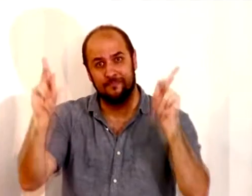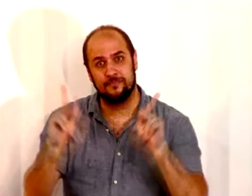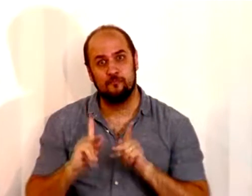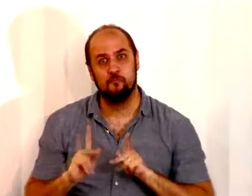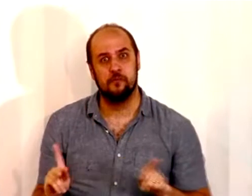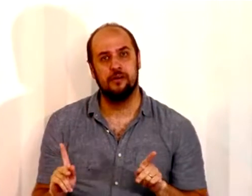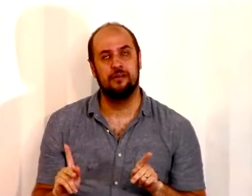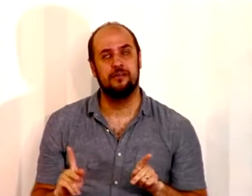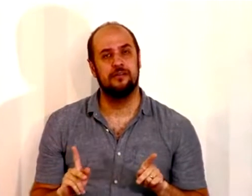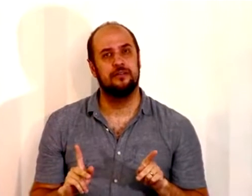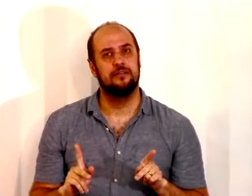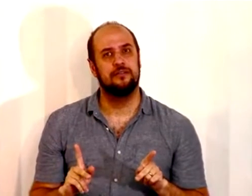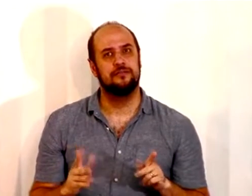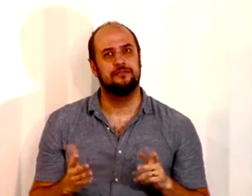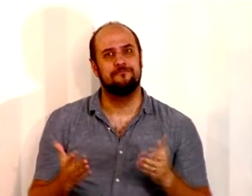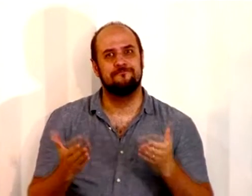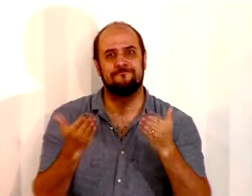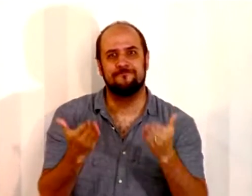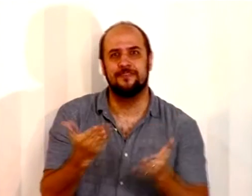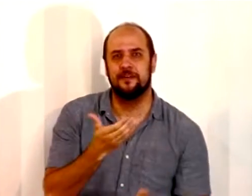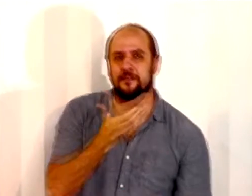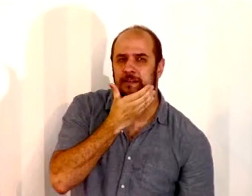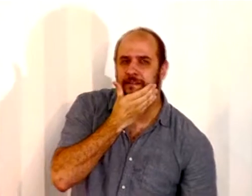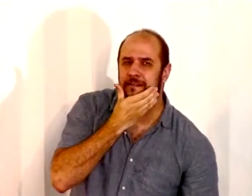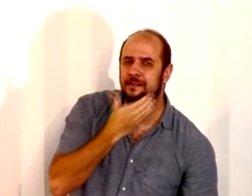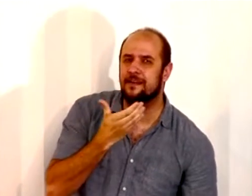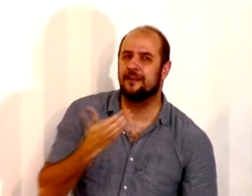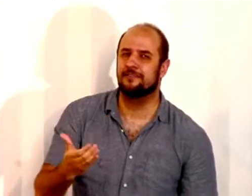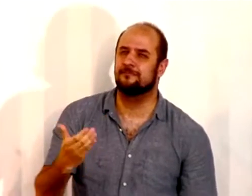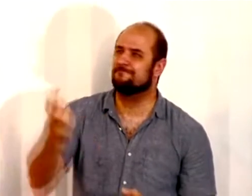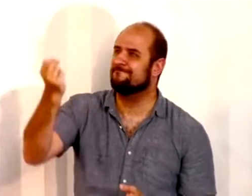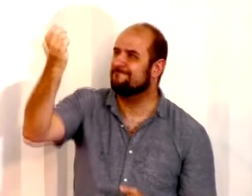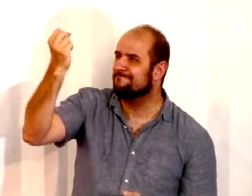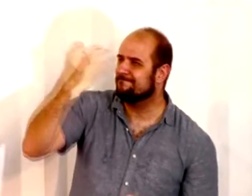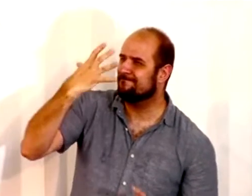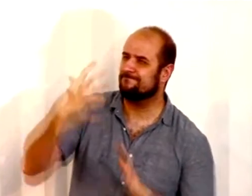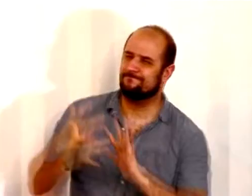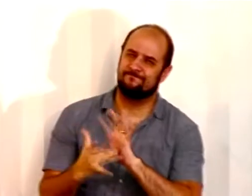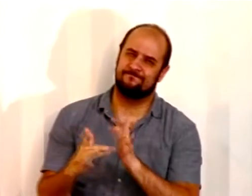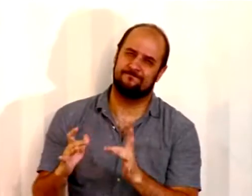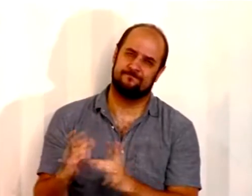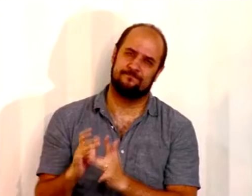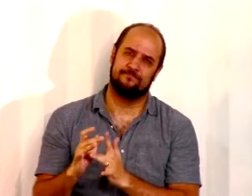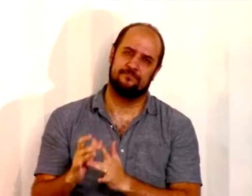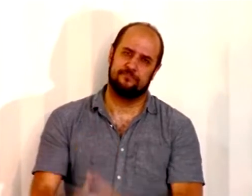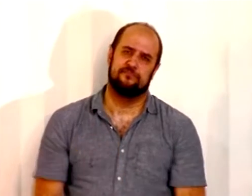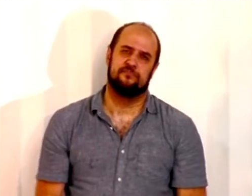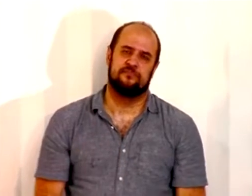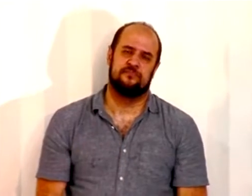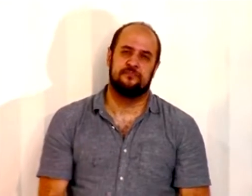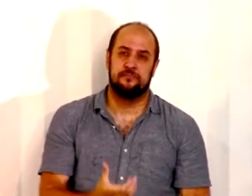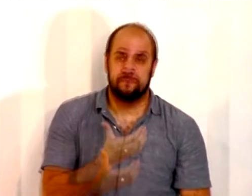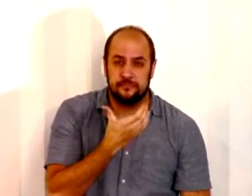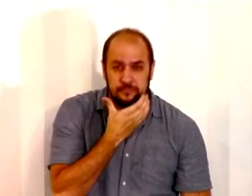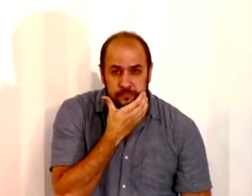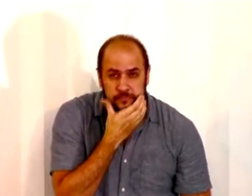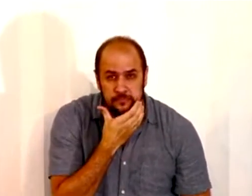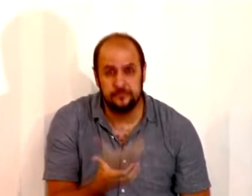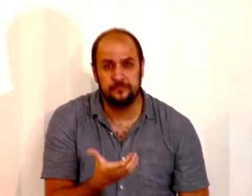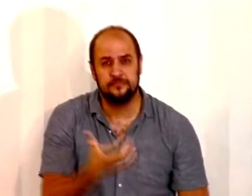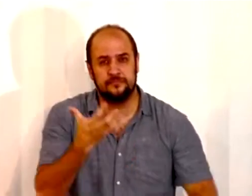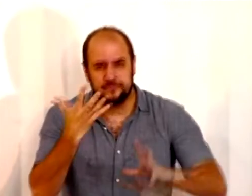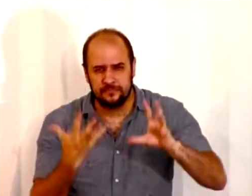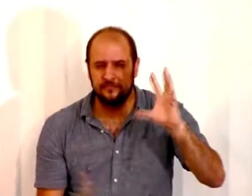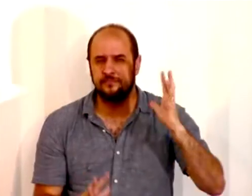Irmãos, o Natal é celebrar a luz de Jesus. O Natal é celebrar